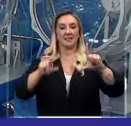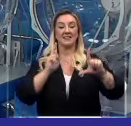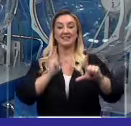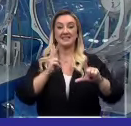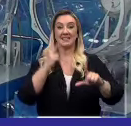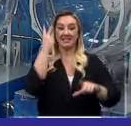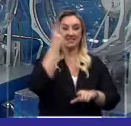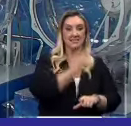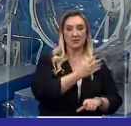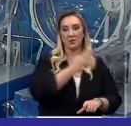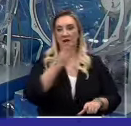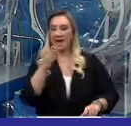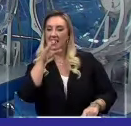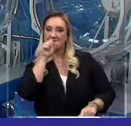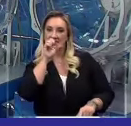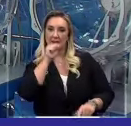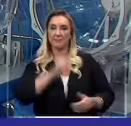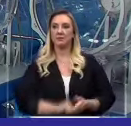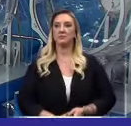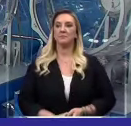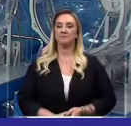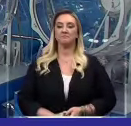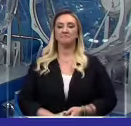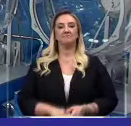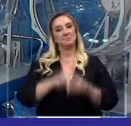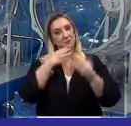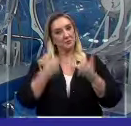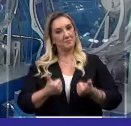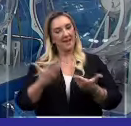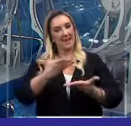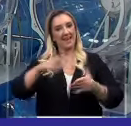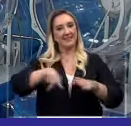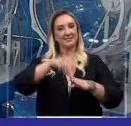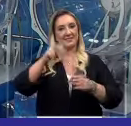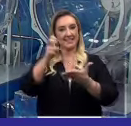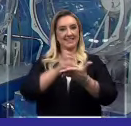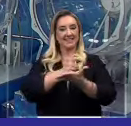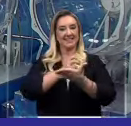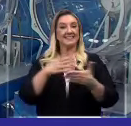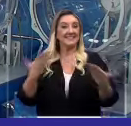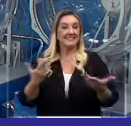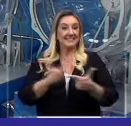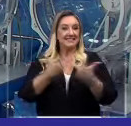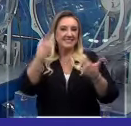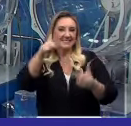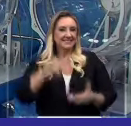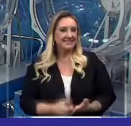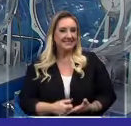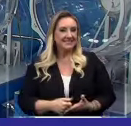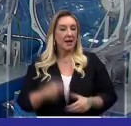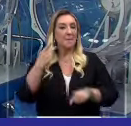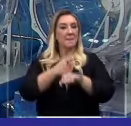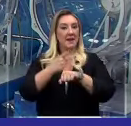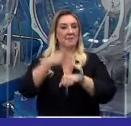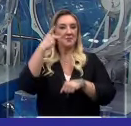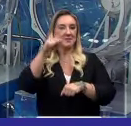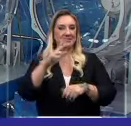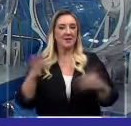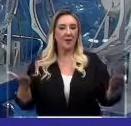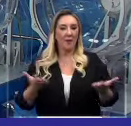de segunda a sábado. Muito bem. Vamos ao sorteio da Quina. Será que hoje você está com sorte? Será que esse prêmio vai